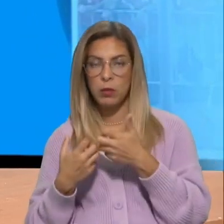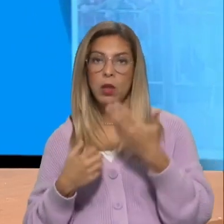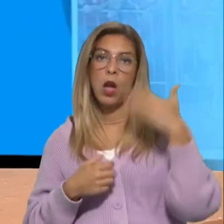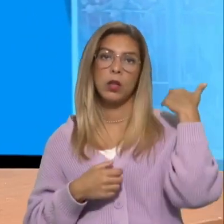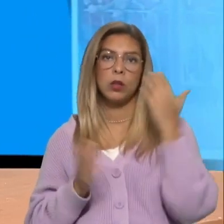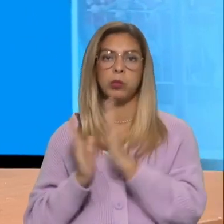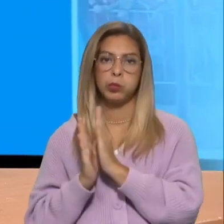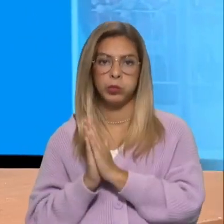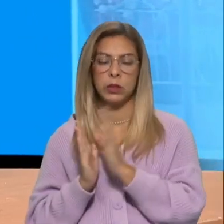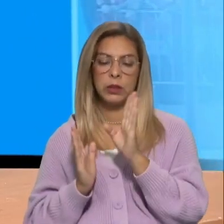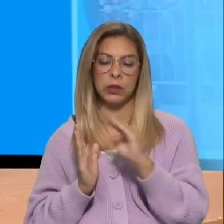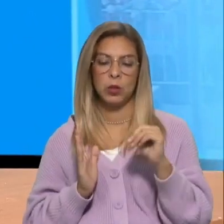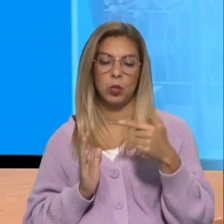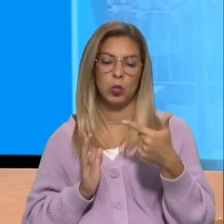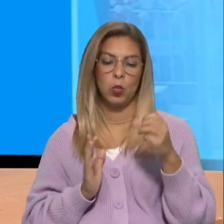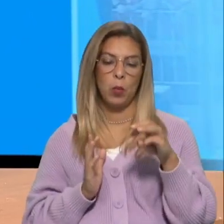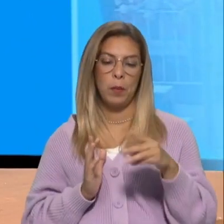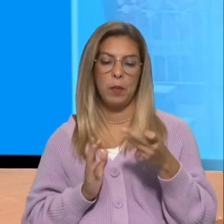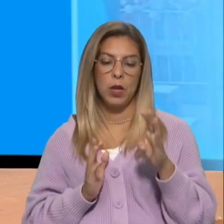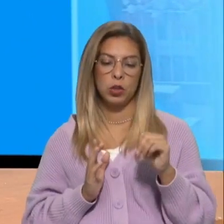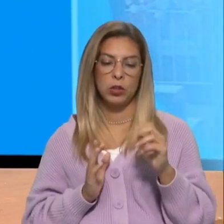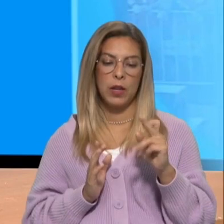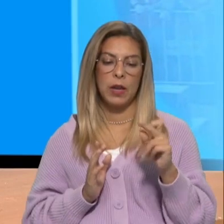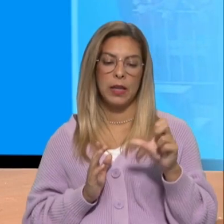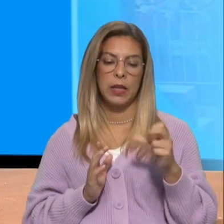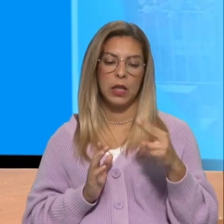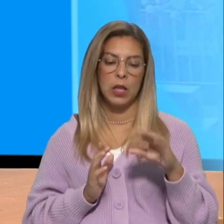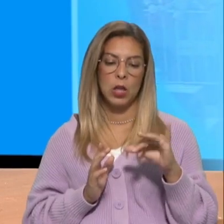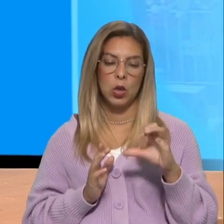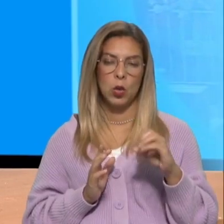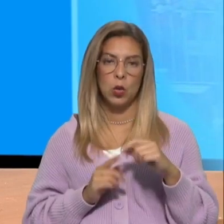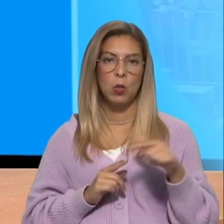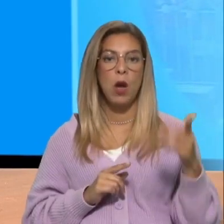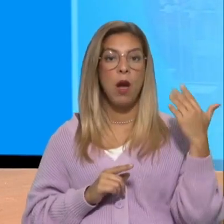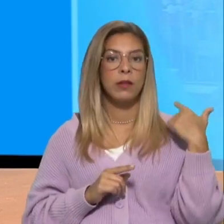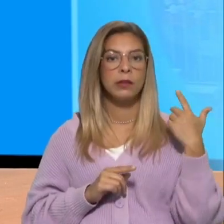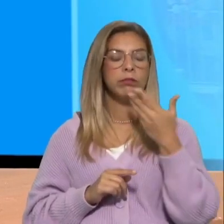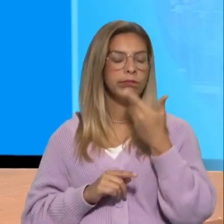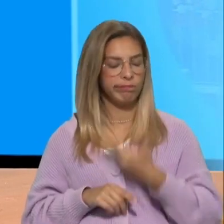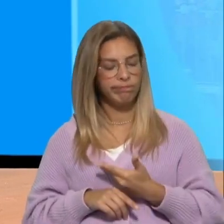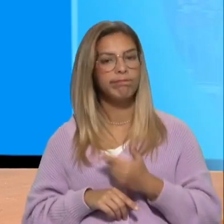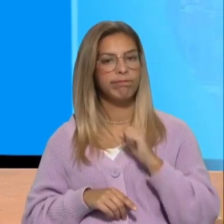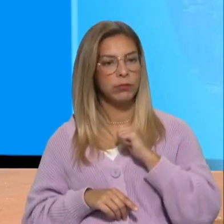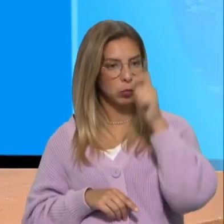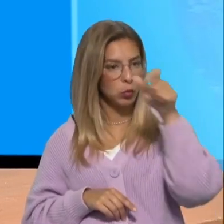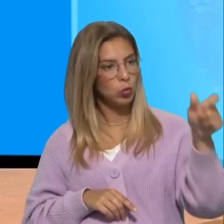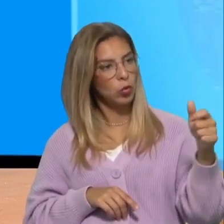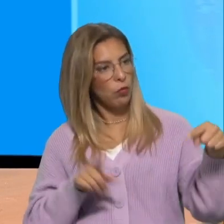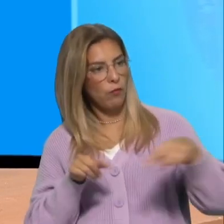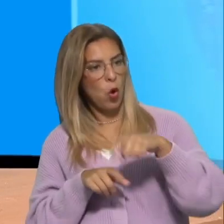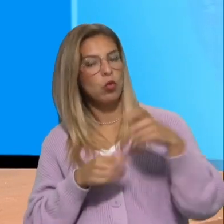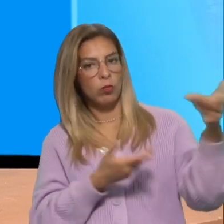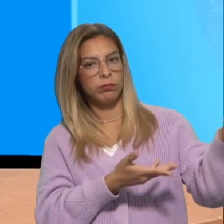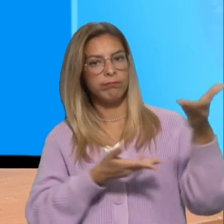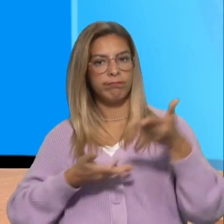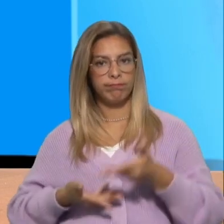paróquia de São Tomás de Aquino, da plataforma de apoio aos refugiados, já tinha tido experiência no acolhimento de pessoas refugiadas. A questão aqui é, de